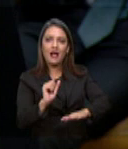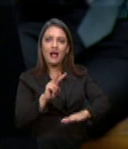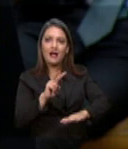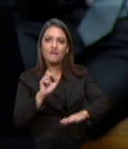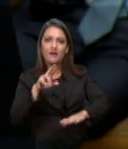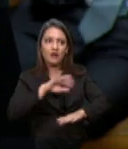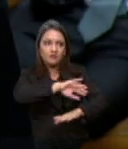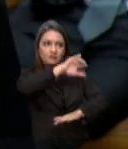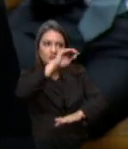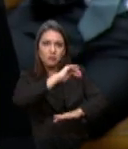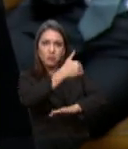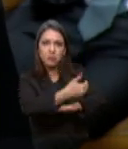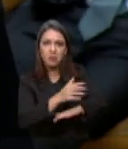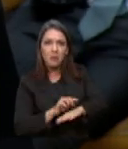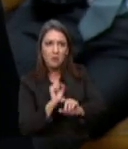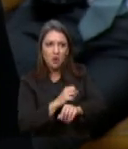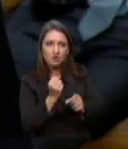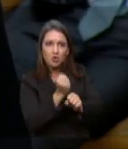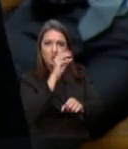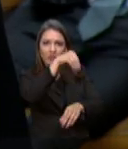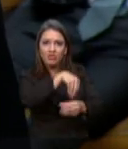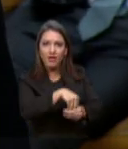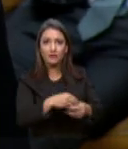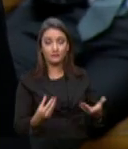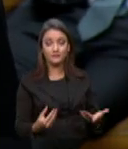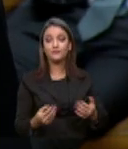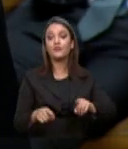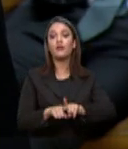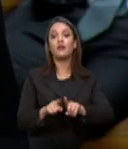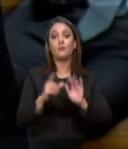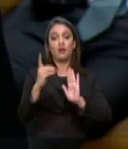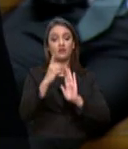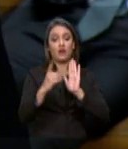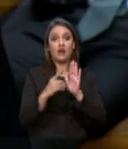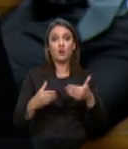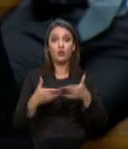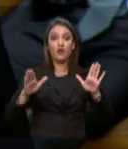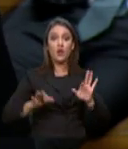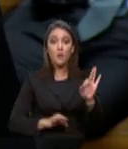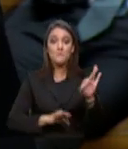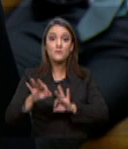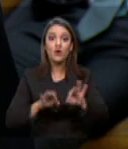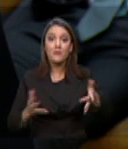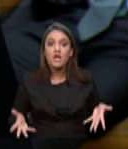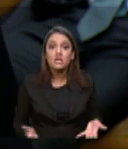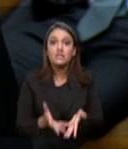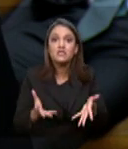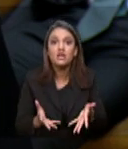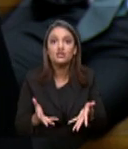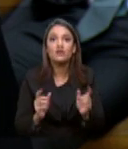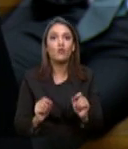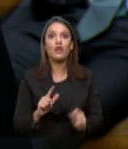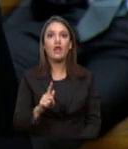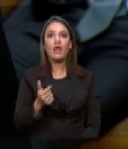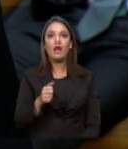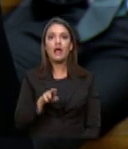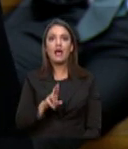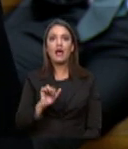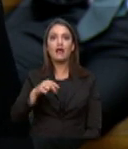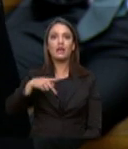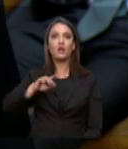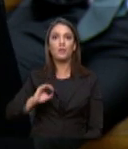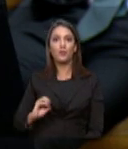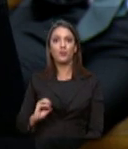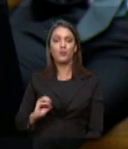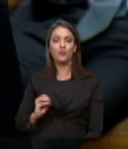dessa corte. E agora, mais recentemente, decretos que criam um programa de incentivo ao garimpo. Ao